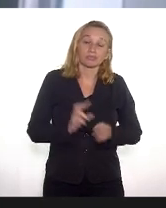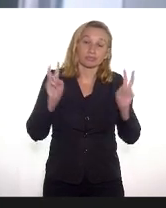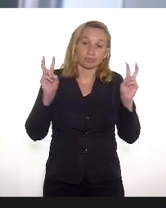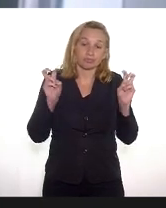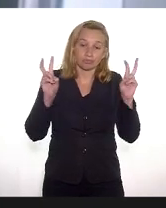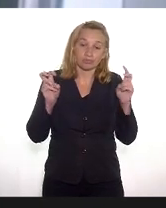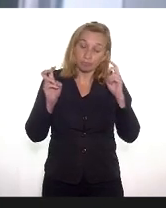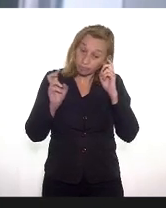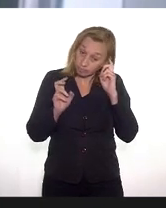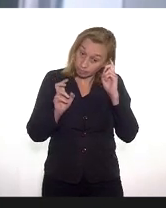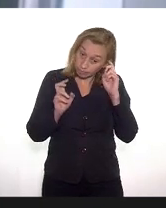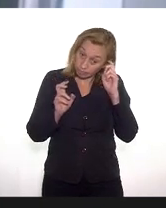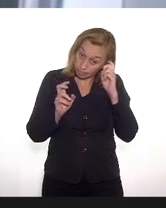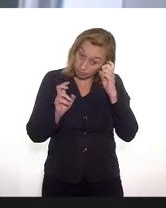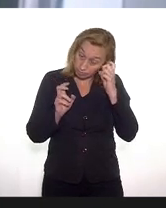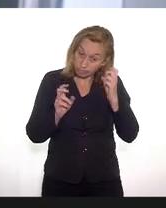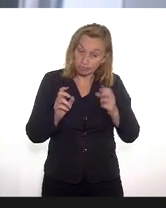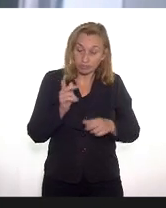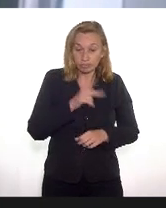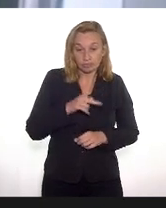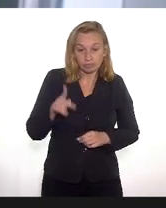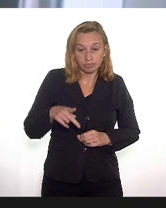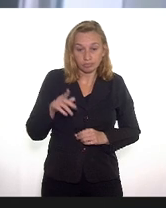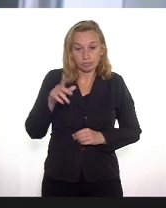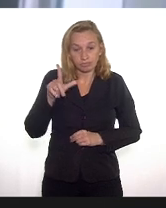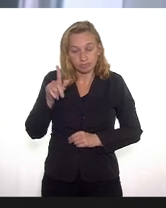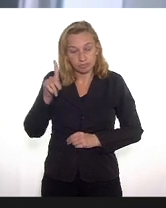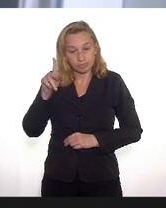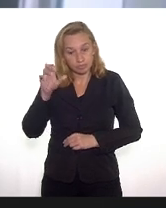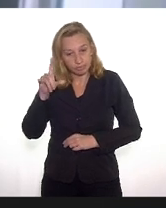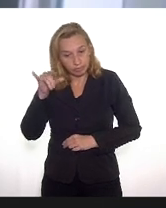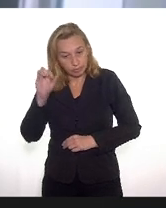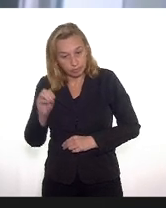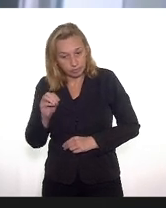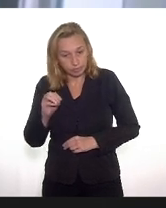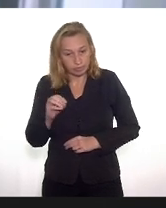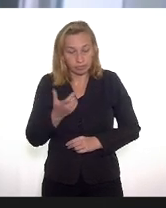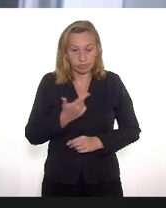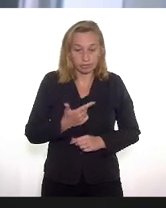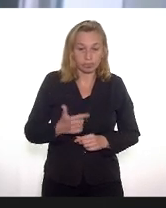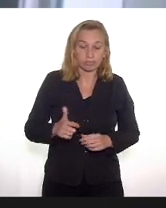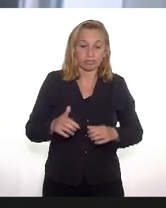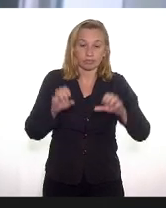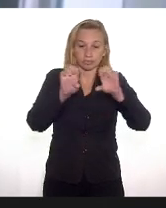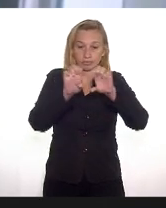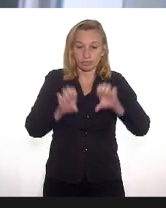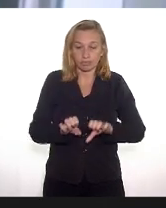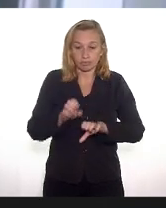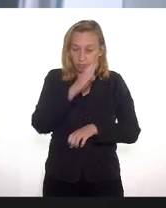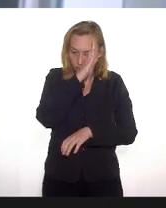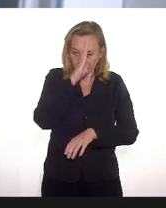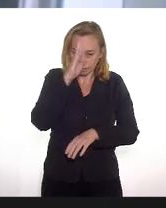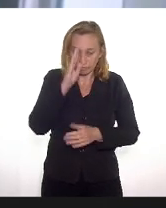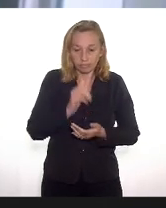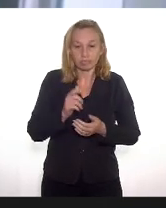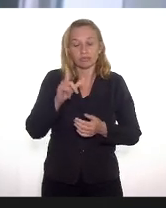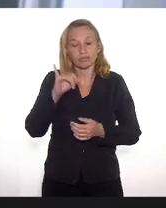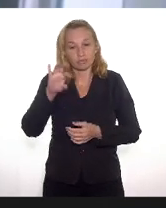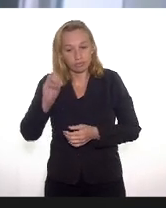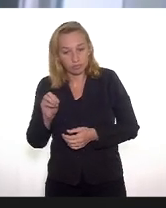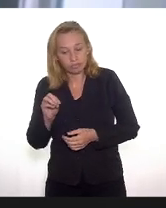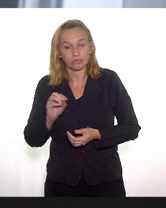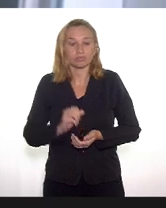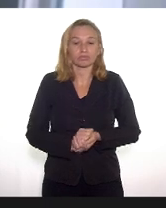Questões, como trouxe o professor Raul Palácio, relacionados à infraestrutura acadêmica, particularmente a questão de